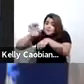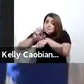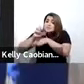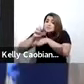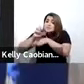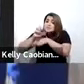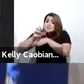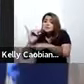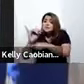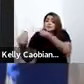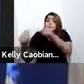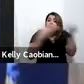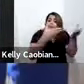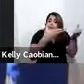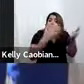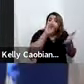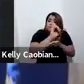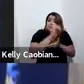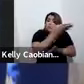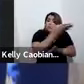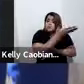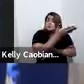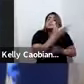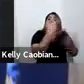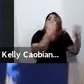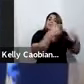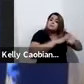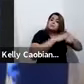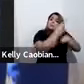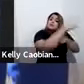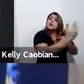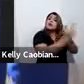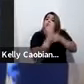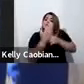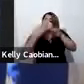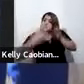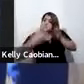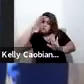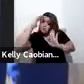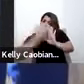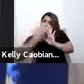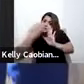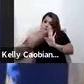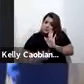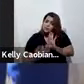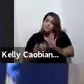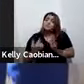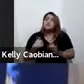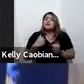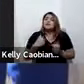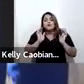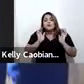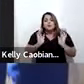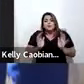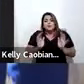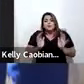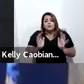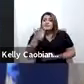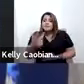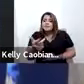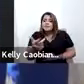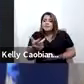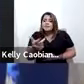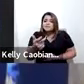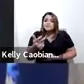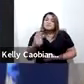houve uma conjunção, eu até brinquei com você já dizendo, houve uma conjunção dos astros todos